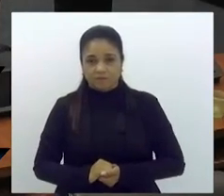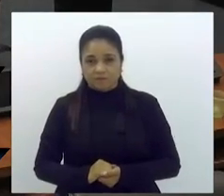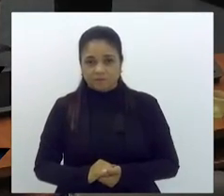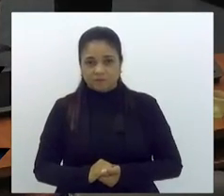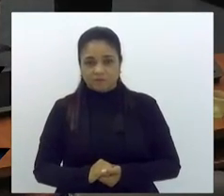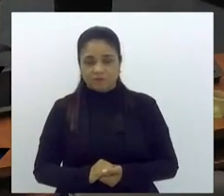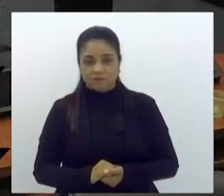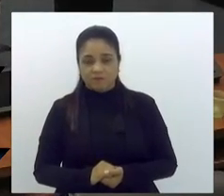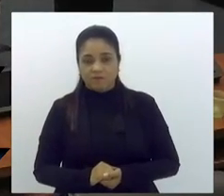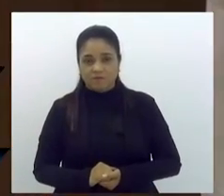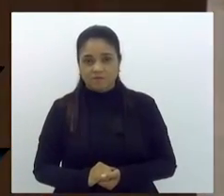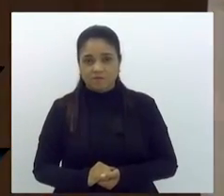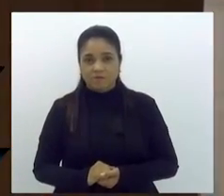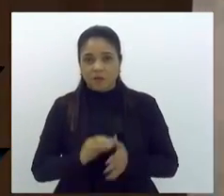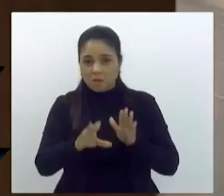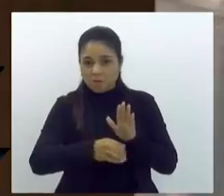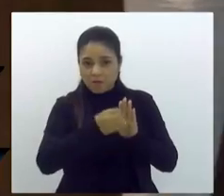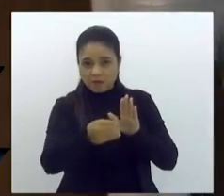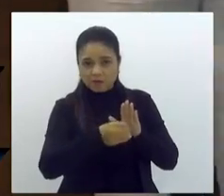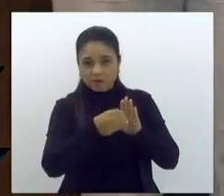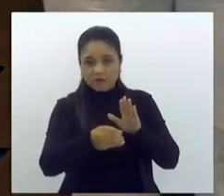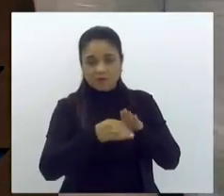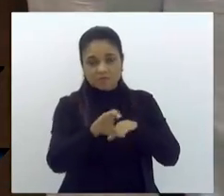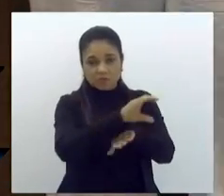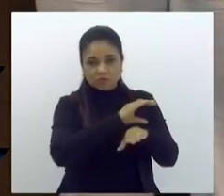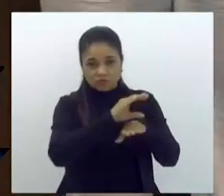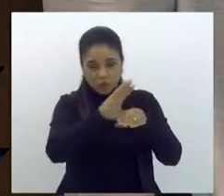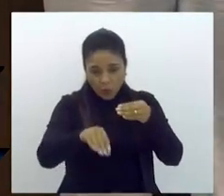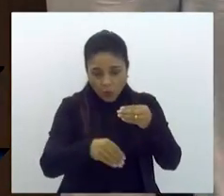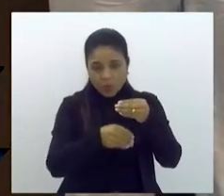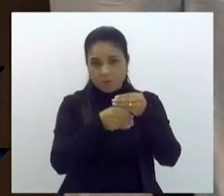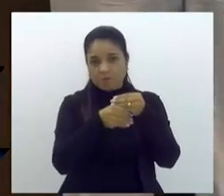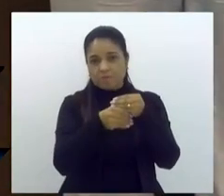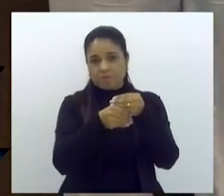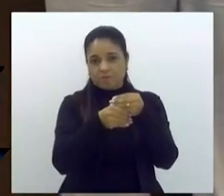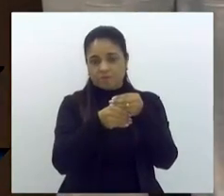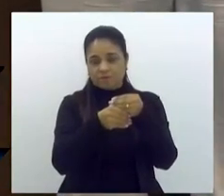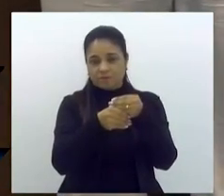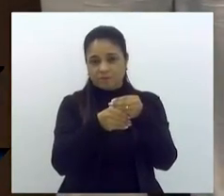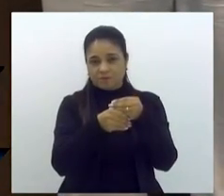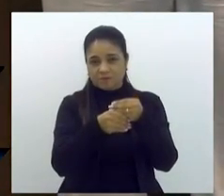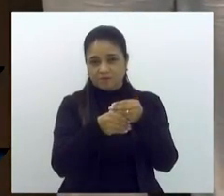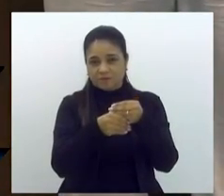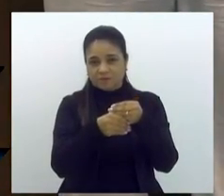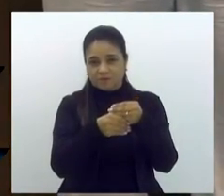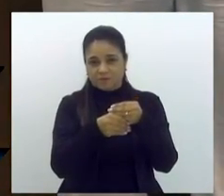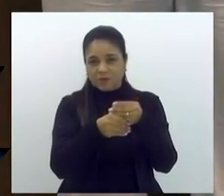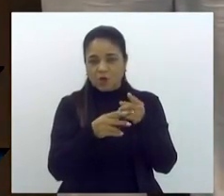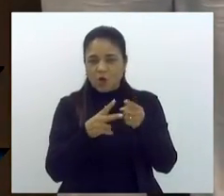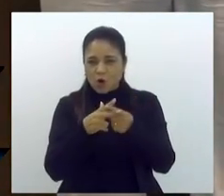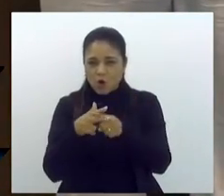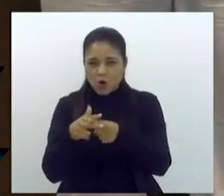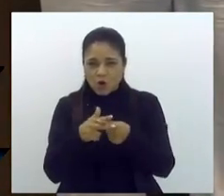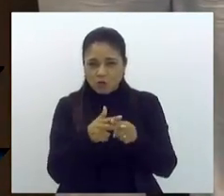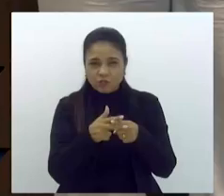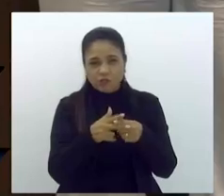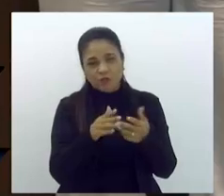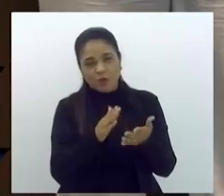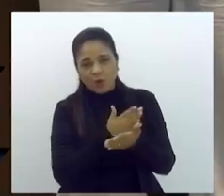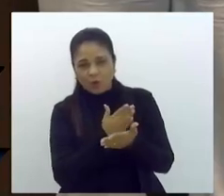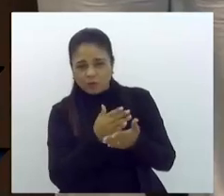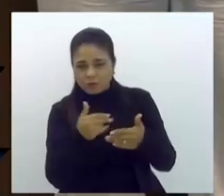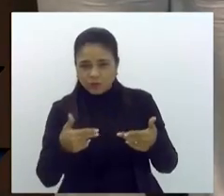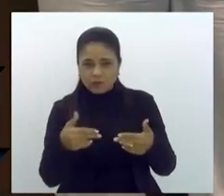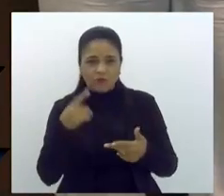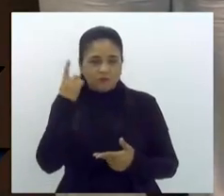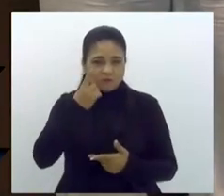senhora Presidente Aparecida pela constitucionalidade com emendas para corrigir algumas questões deputada inclusive